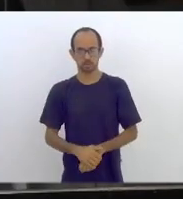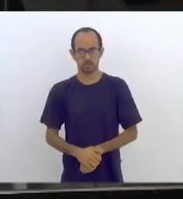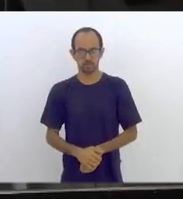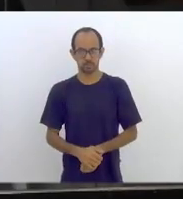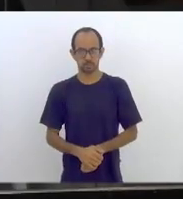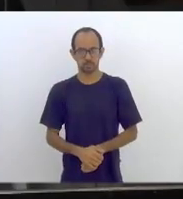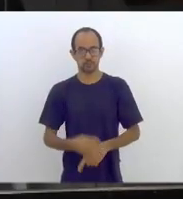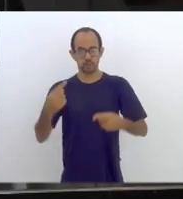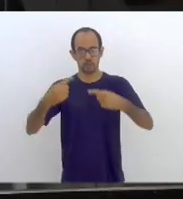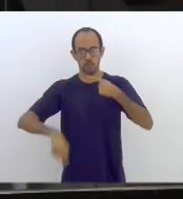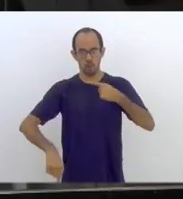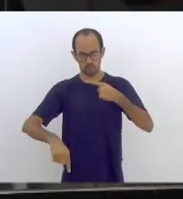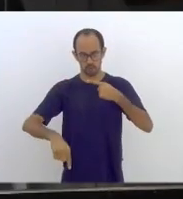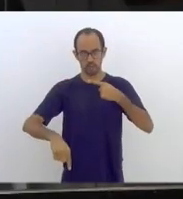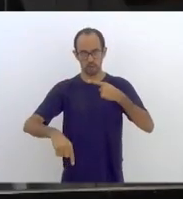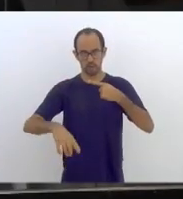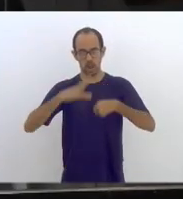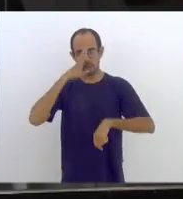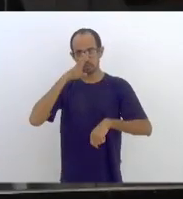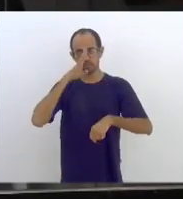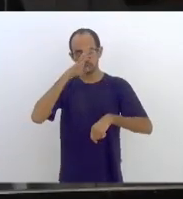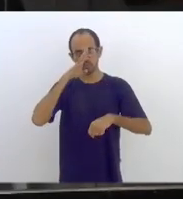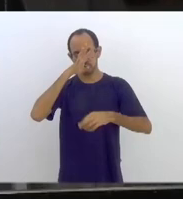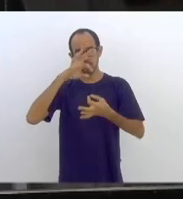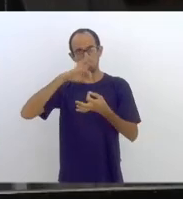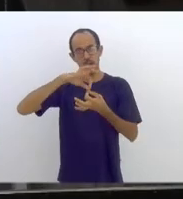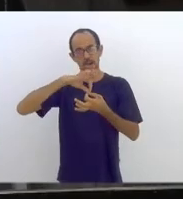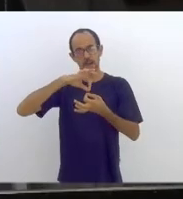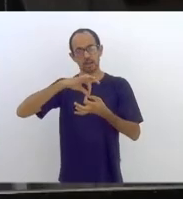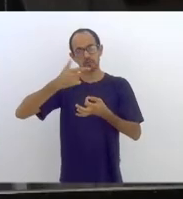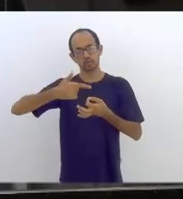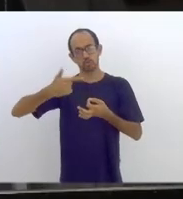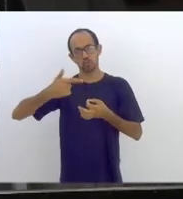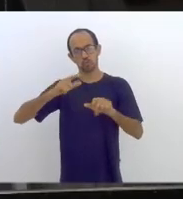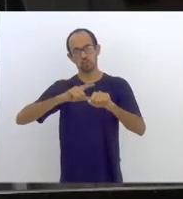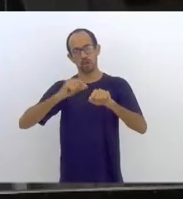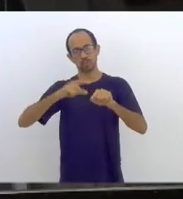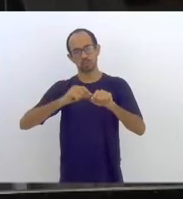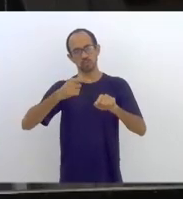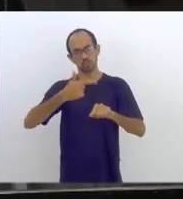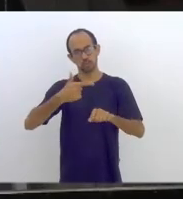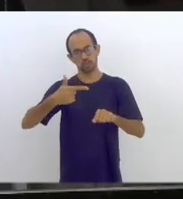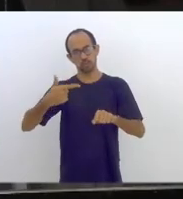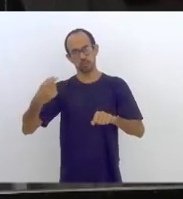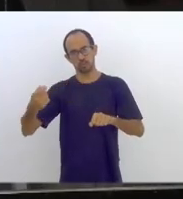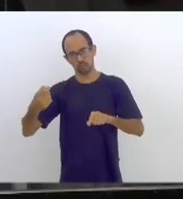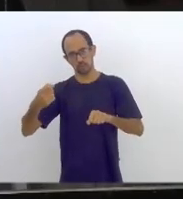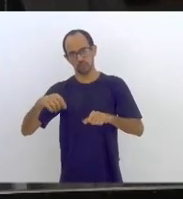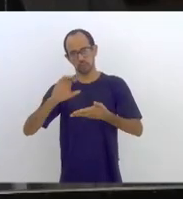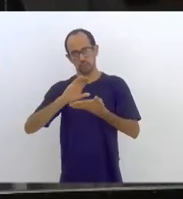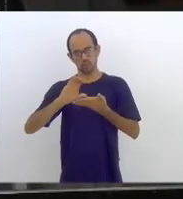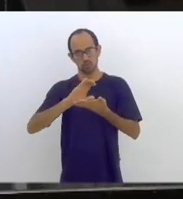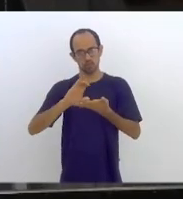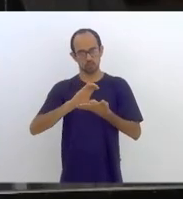violando grosseiramente o parágrafo segundo do artigo 220 da Constituição